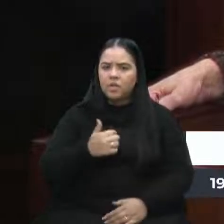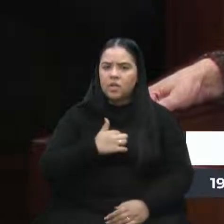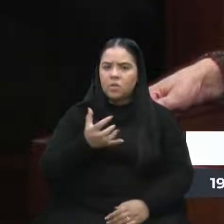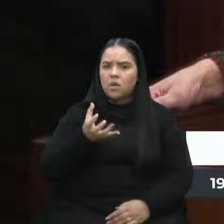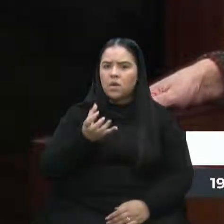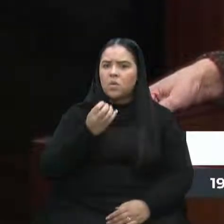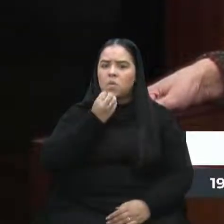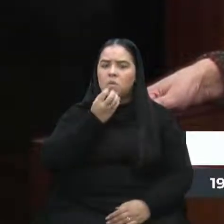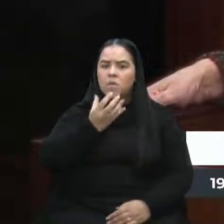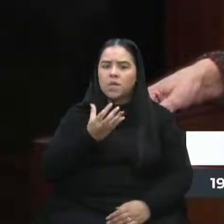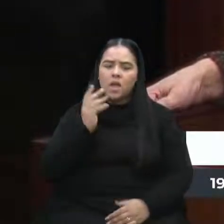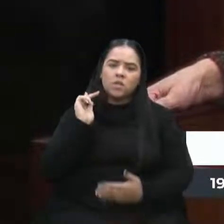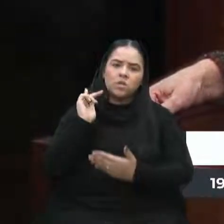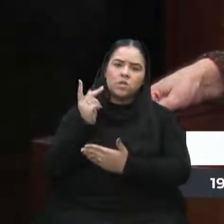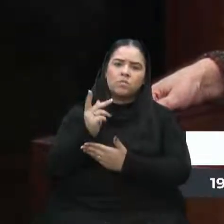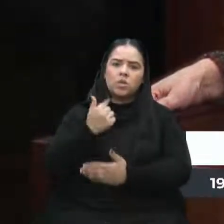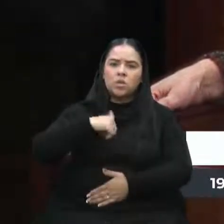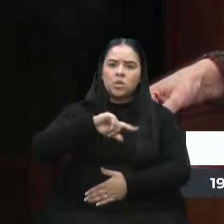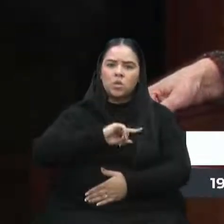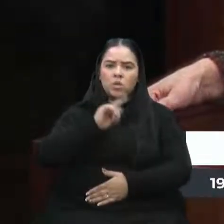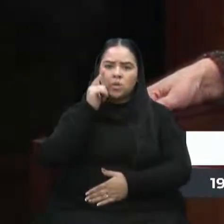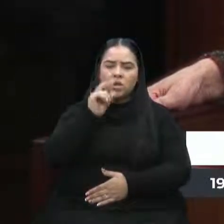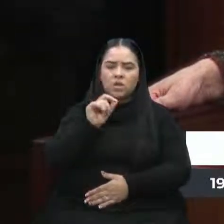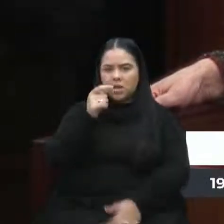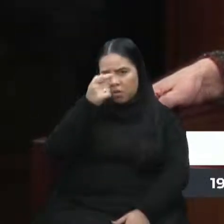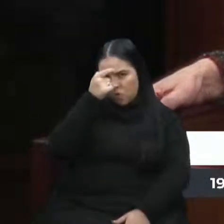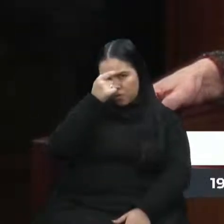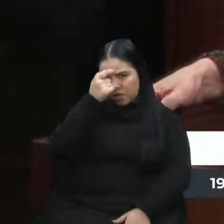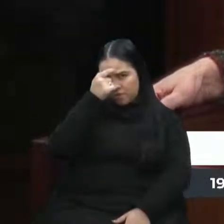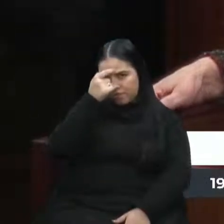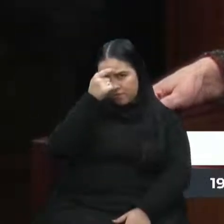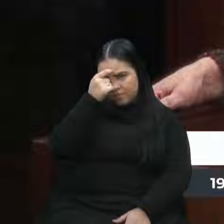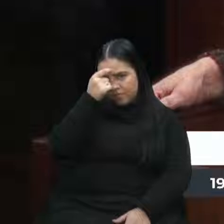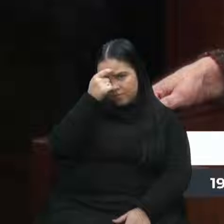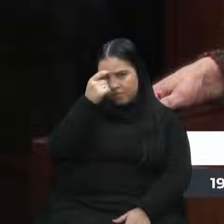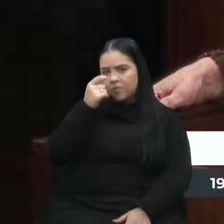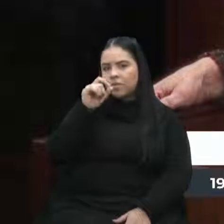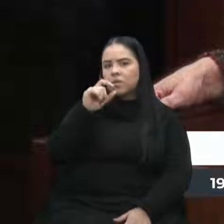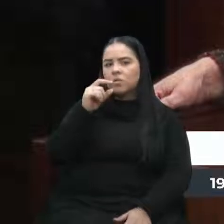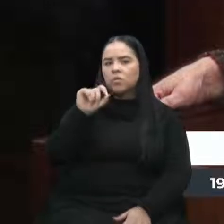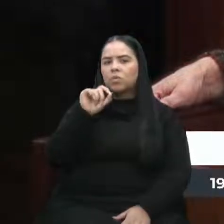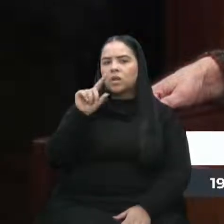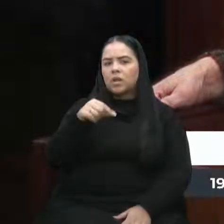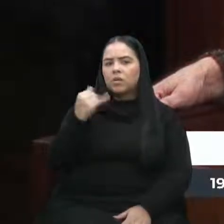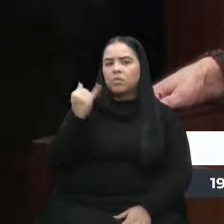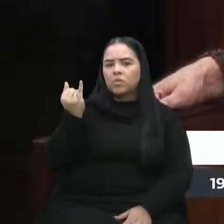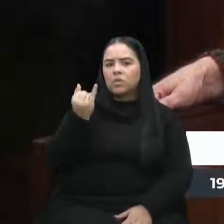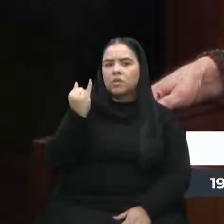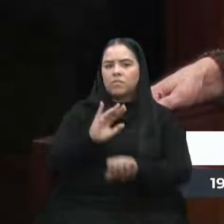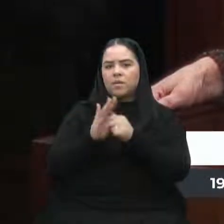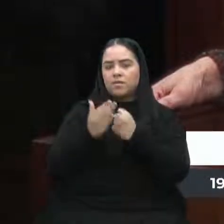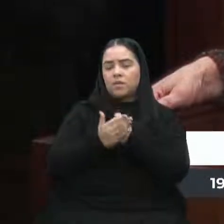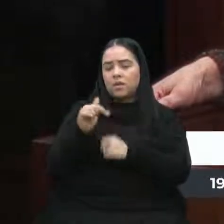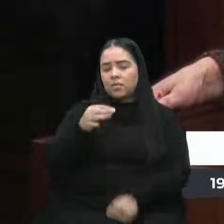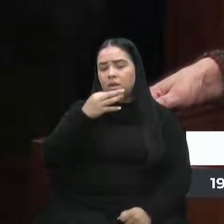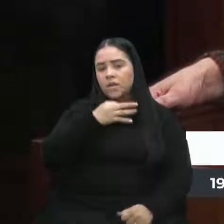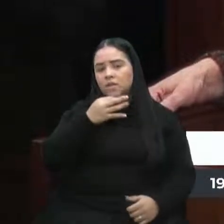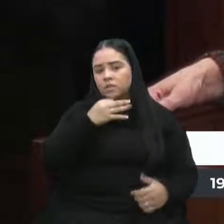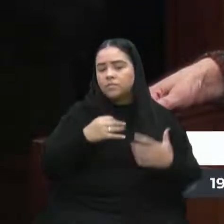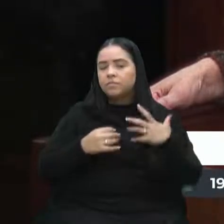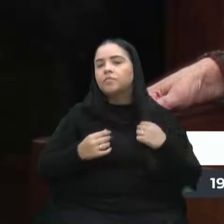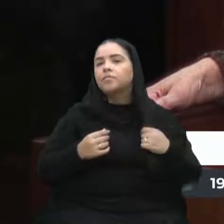história para que a gente tome consciência de quão importante esse bairro é para Caxias do Sul.